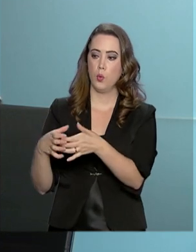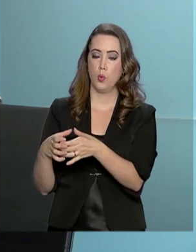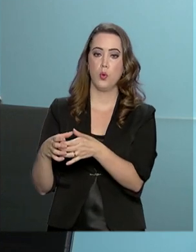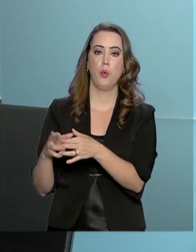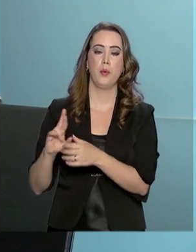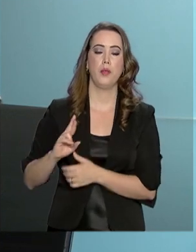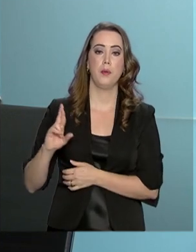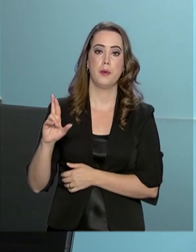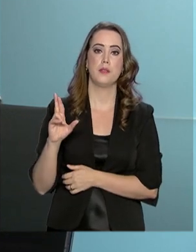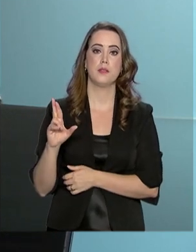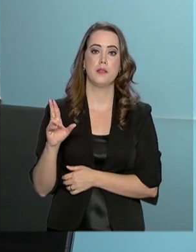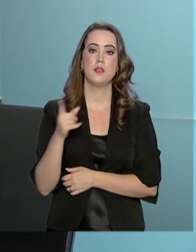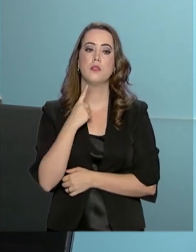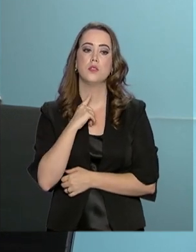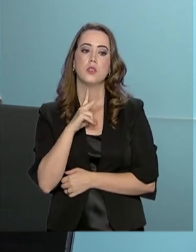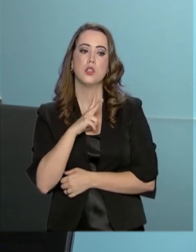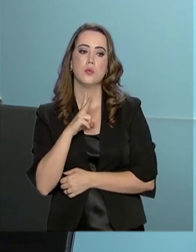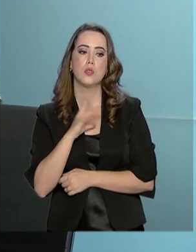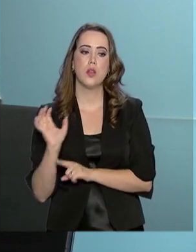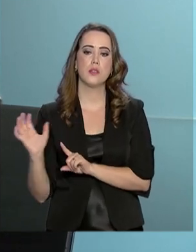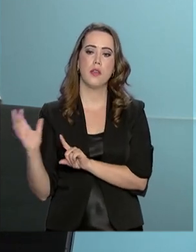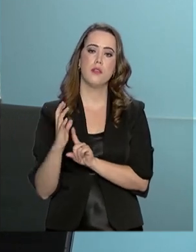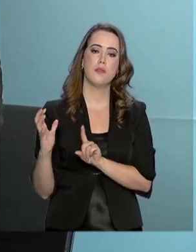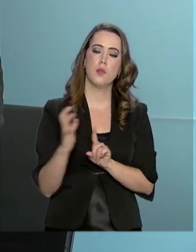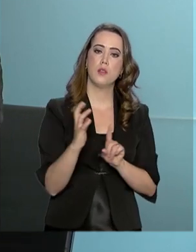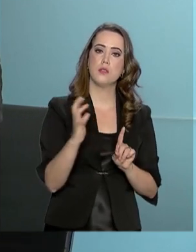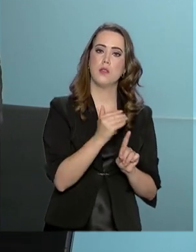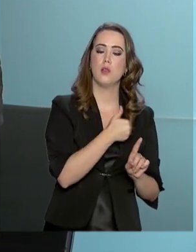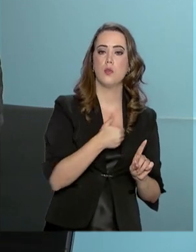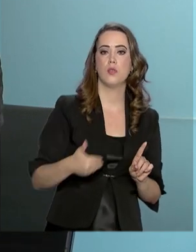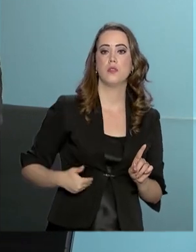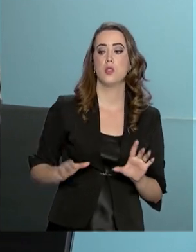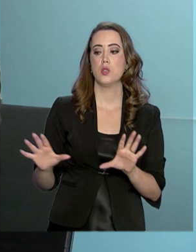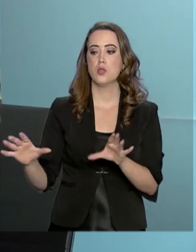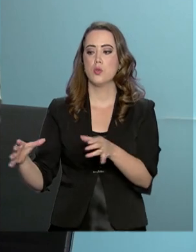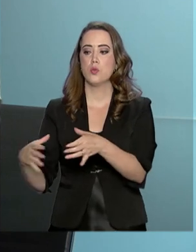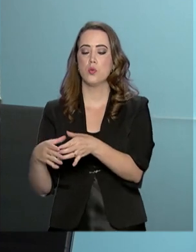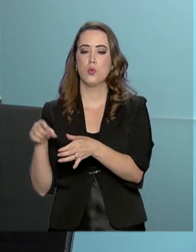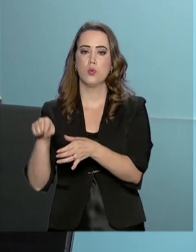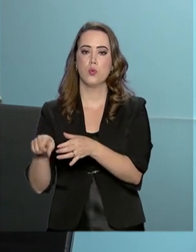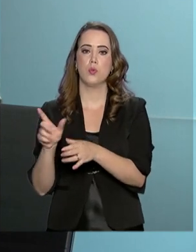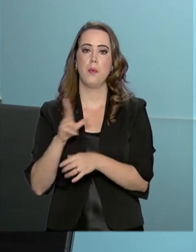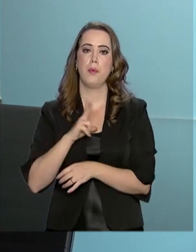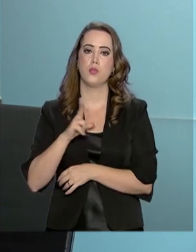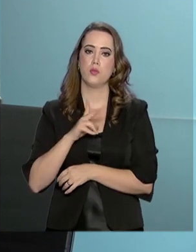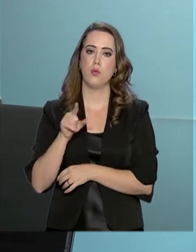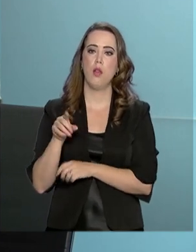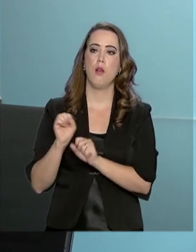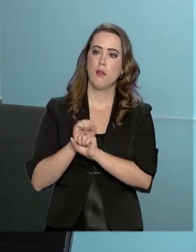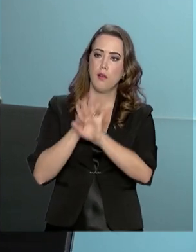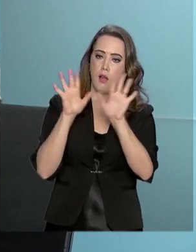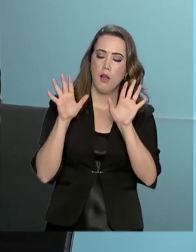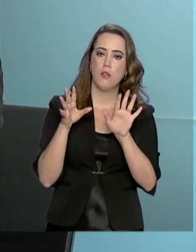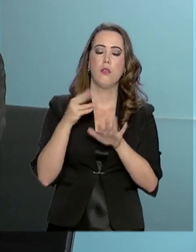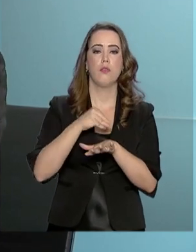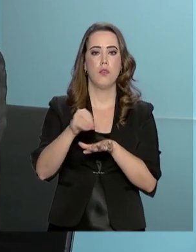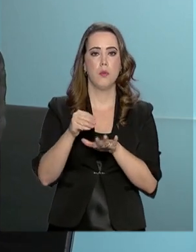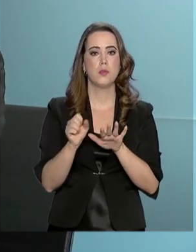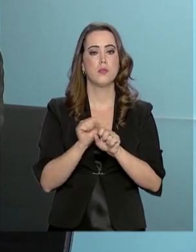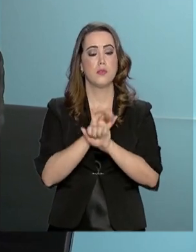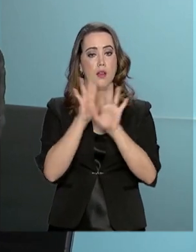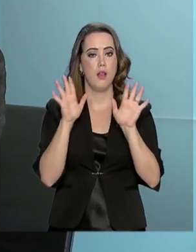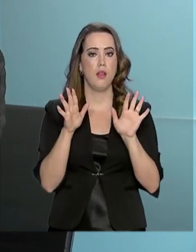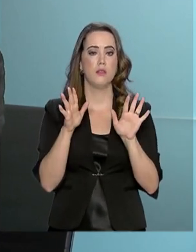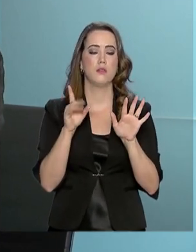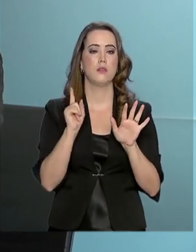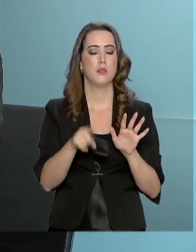particulares e querem influenciar nas decisões governamentais, que esse contato do público e do privado seja muito claro, com informações claras ao cidadão.